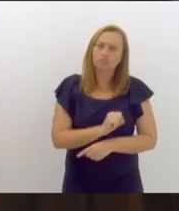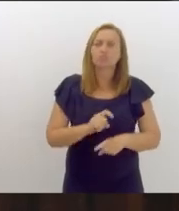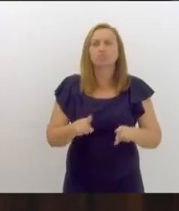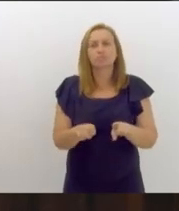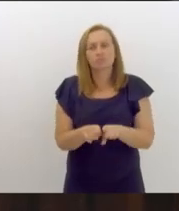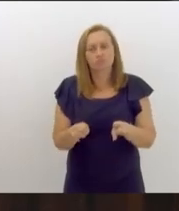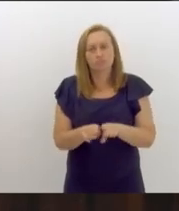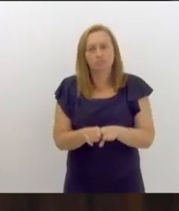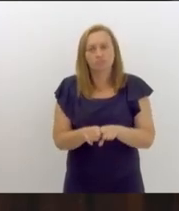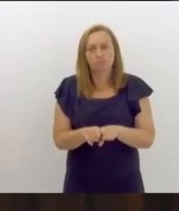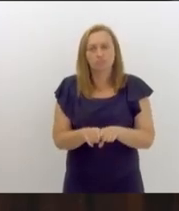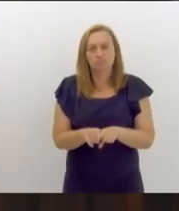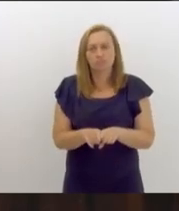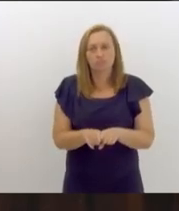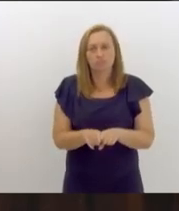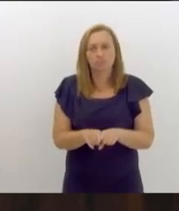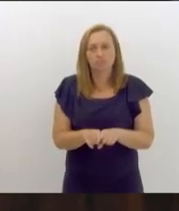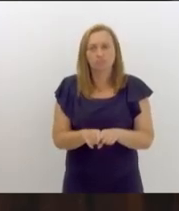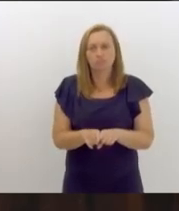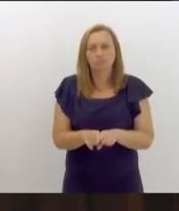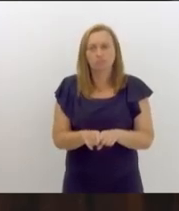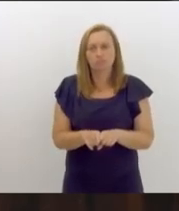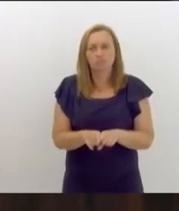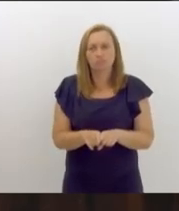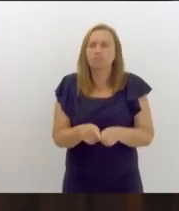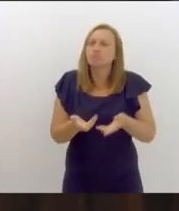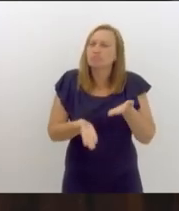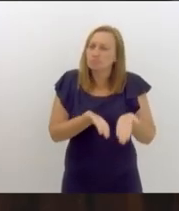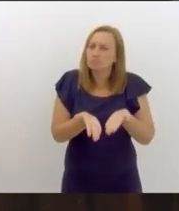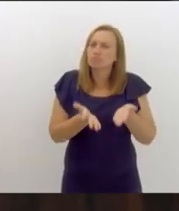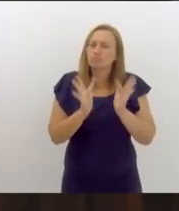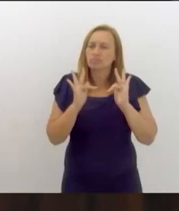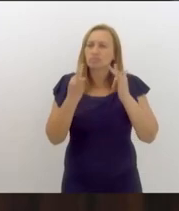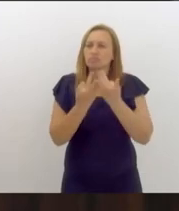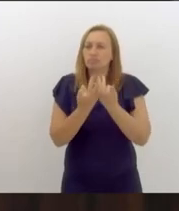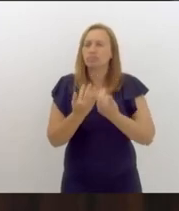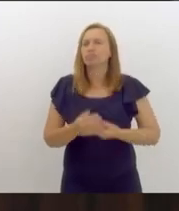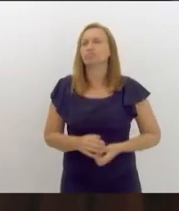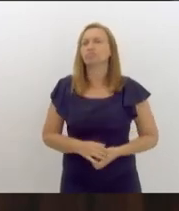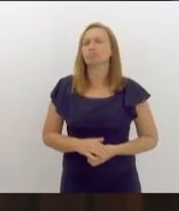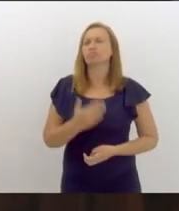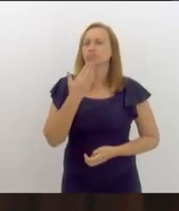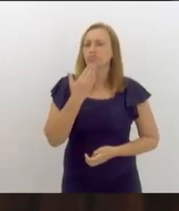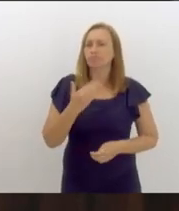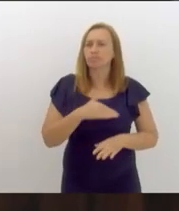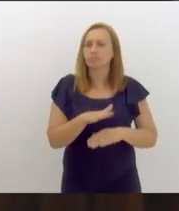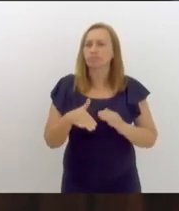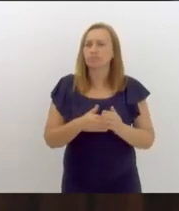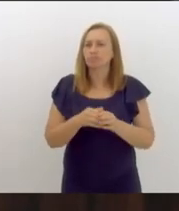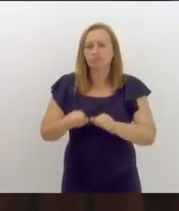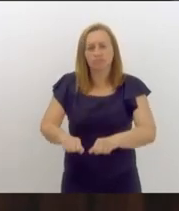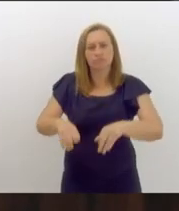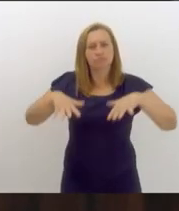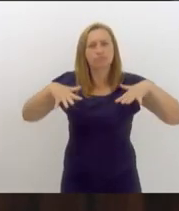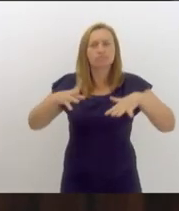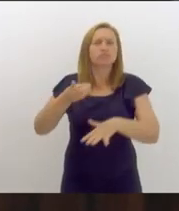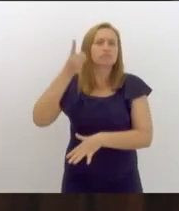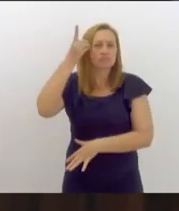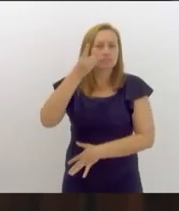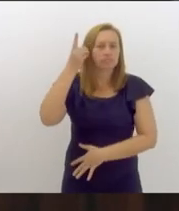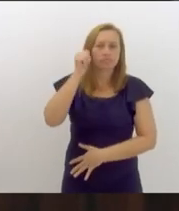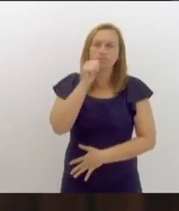também agora o que nos restas é cuidar dessas famílias vamos pedir a todos do plenário deputados